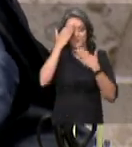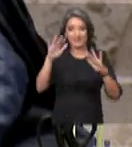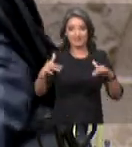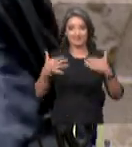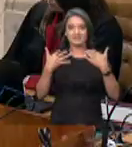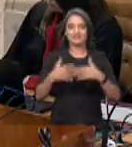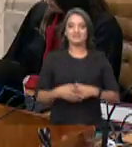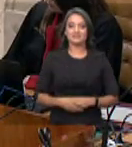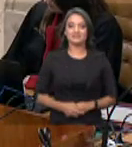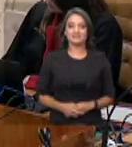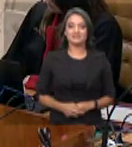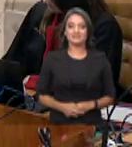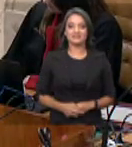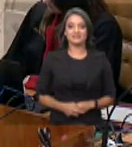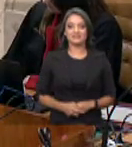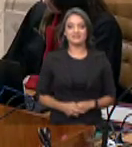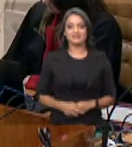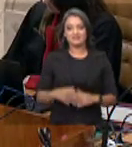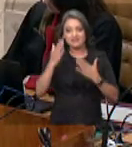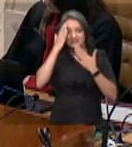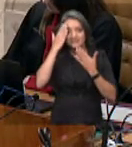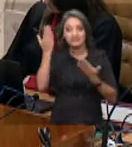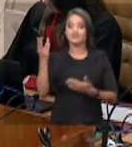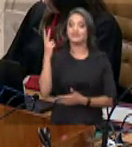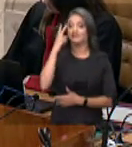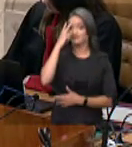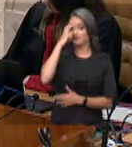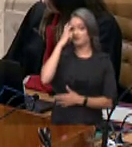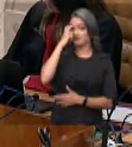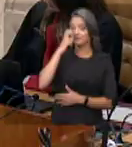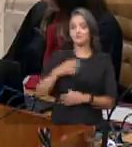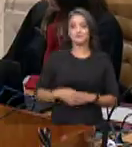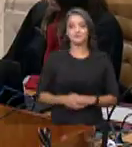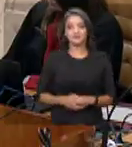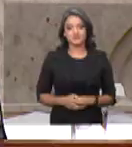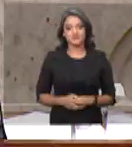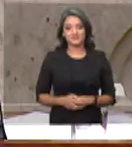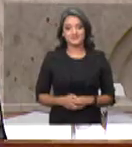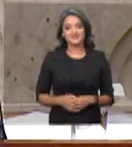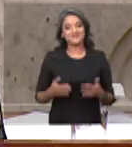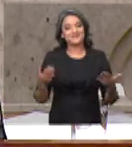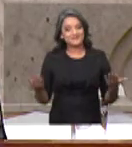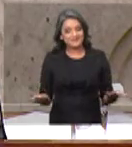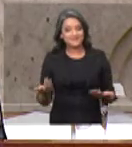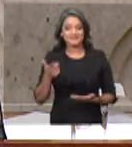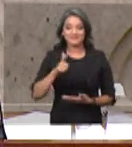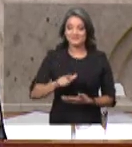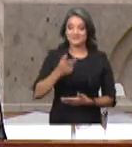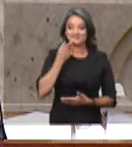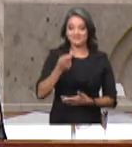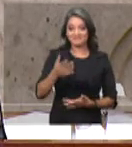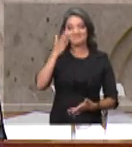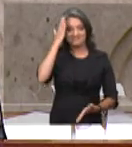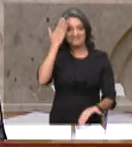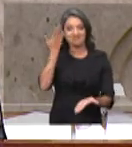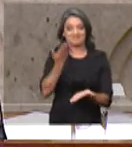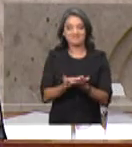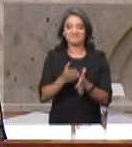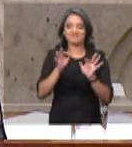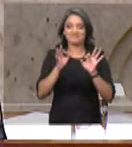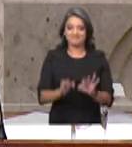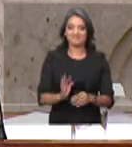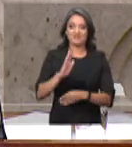Muito obrigado horários senhores ministros renovam a minha convicção quanto à realização